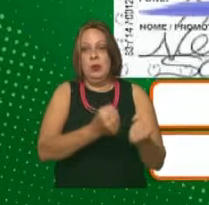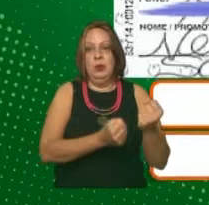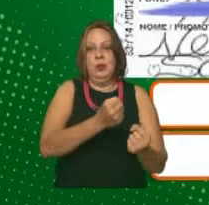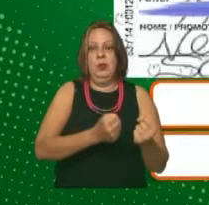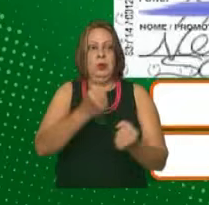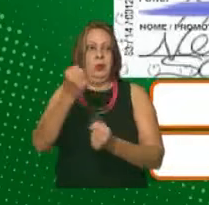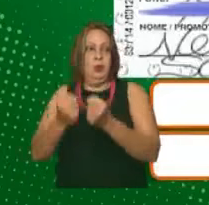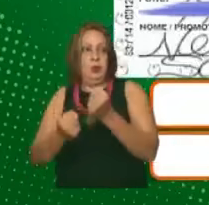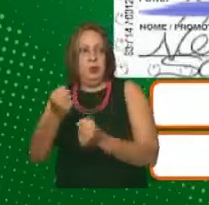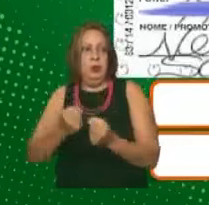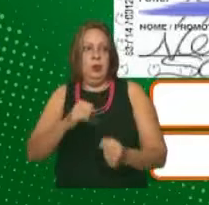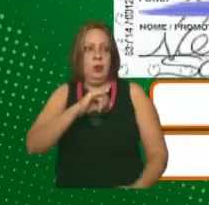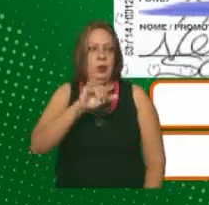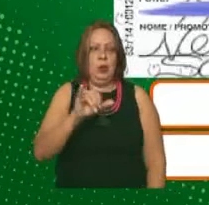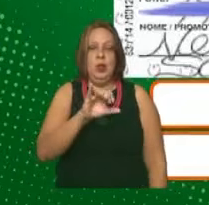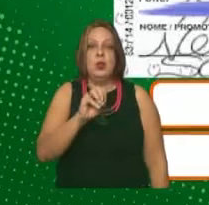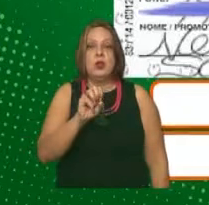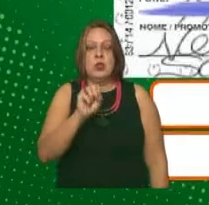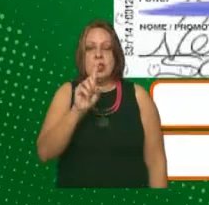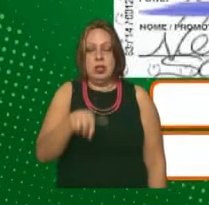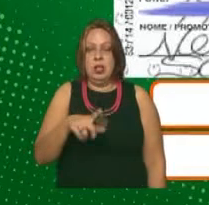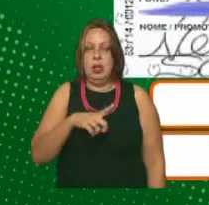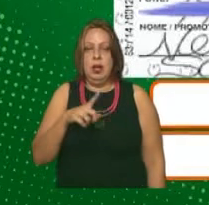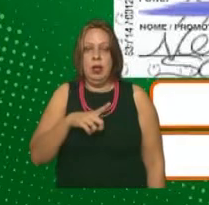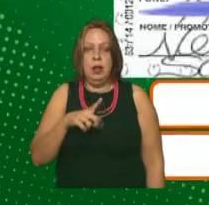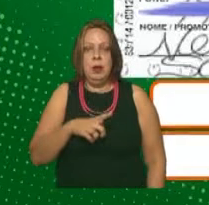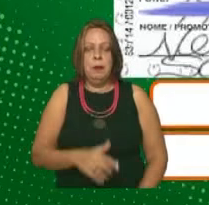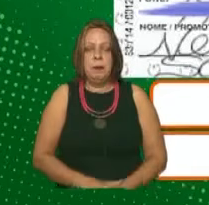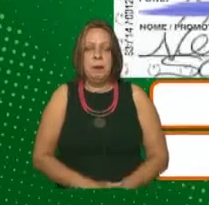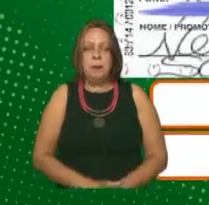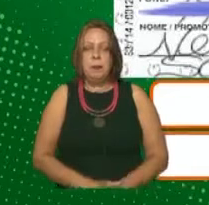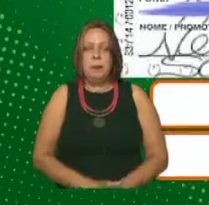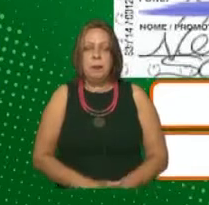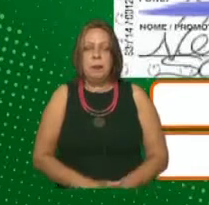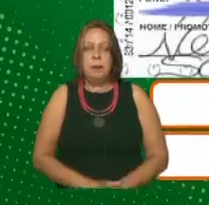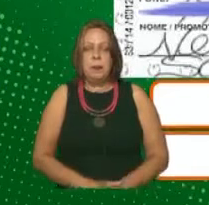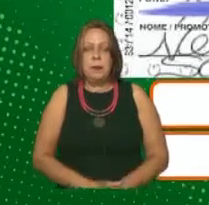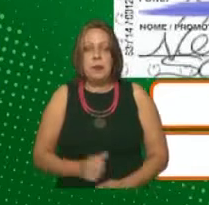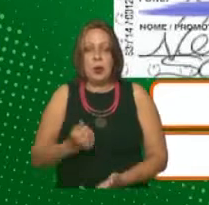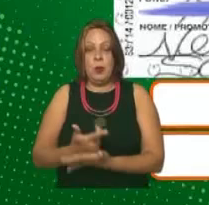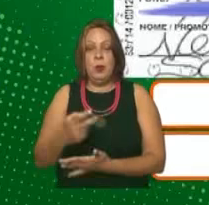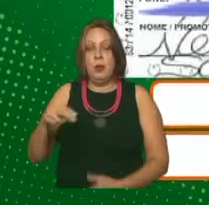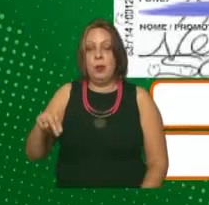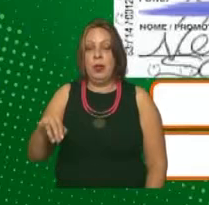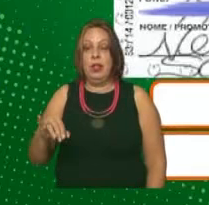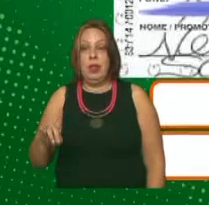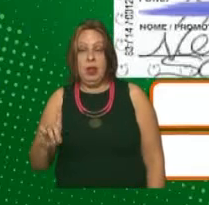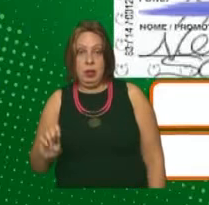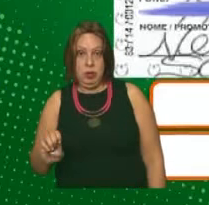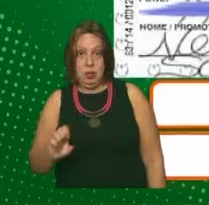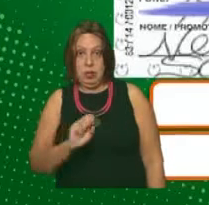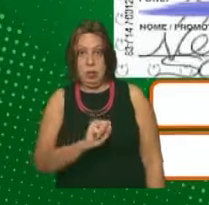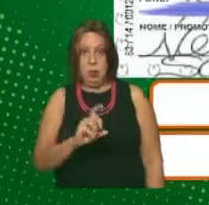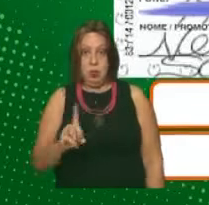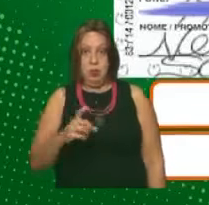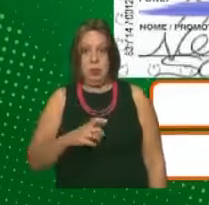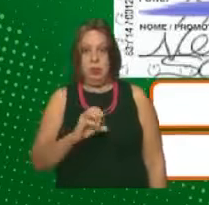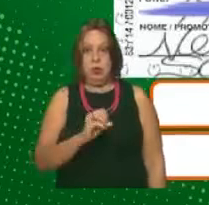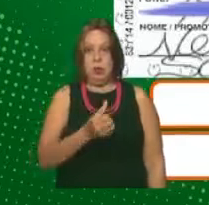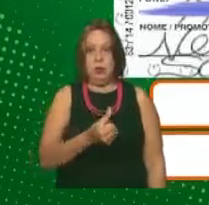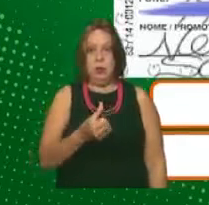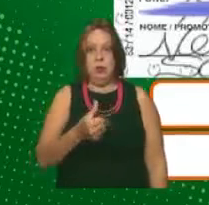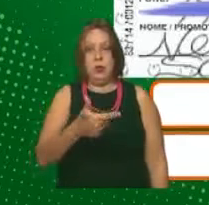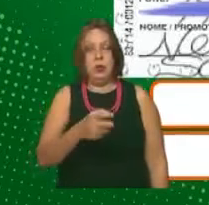Renault Kwid, José Augusto Macedo Freire. É, adquiriu aí com a Neide Santos Dumont, certificado